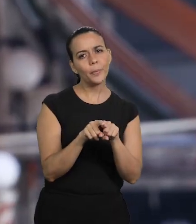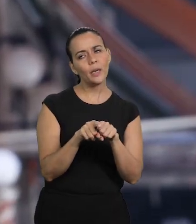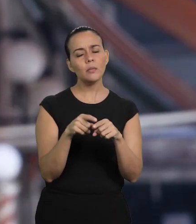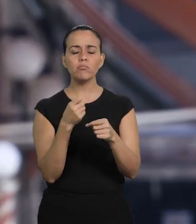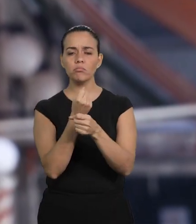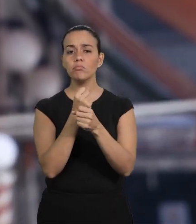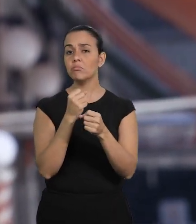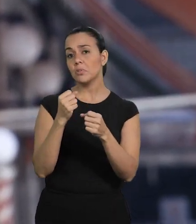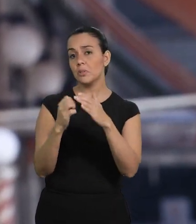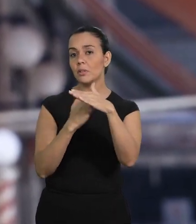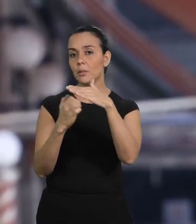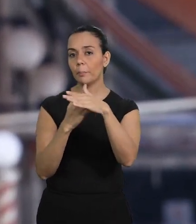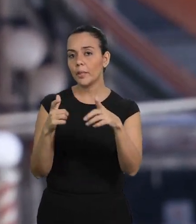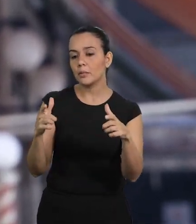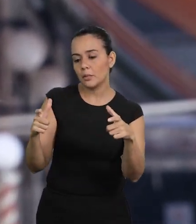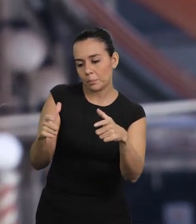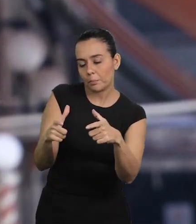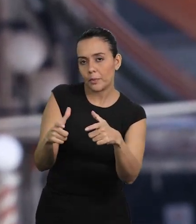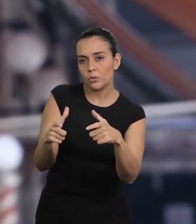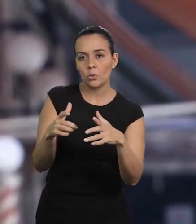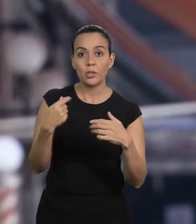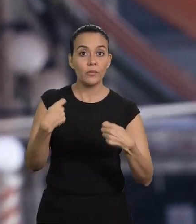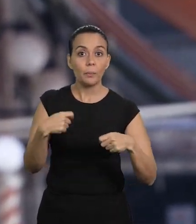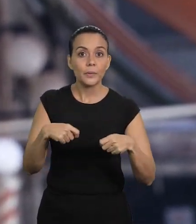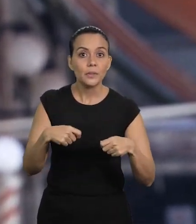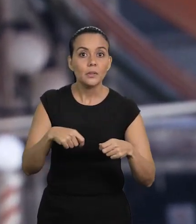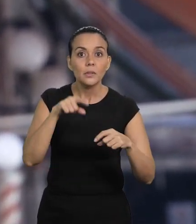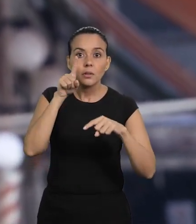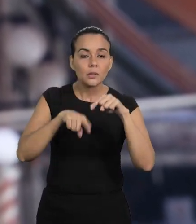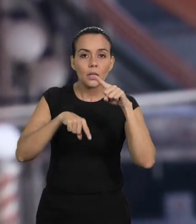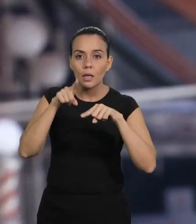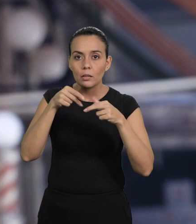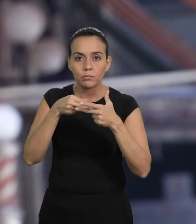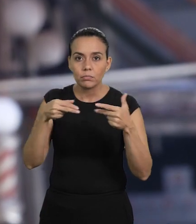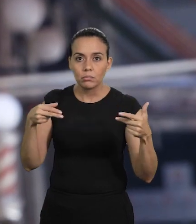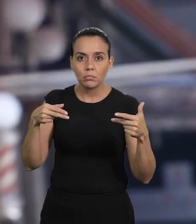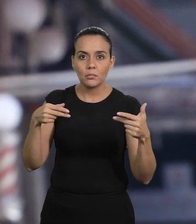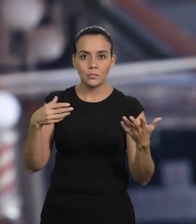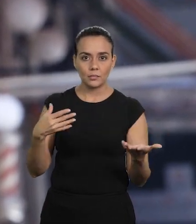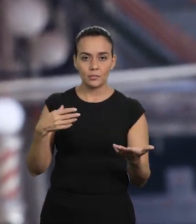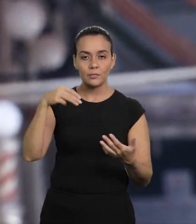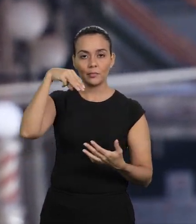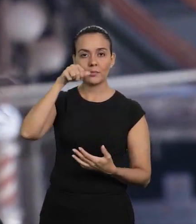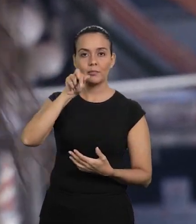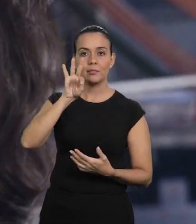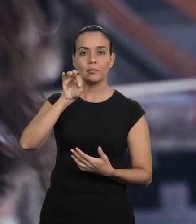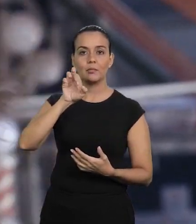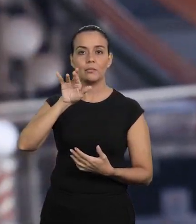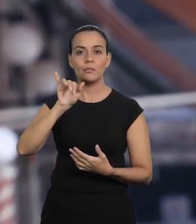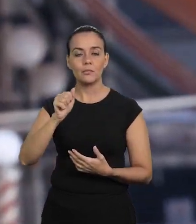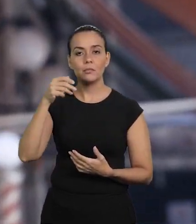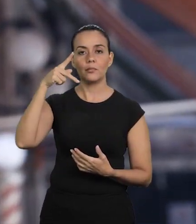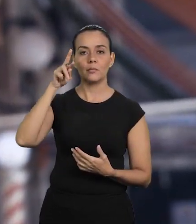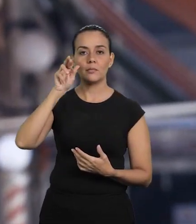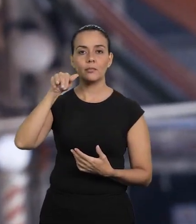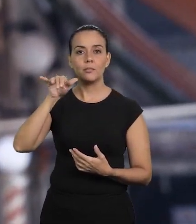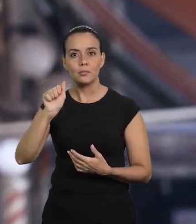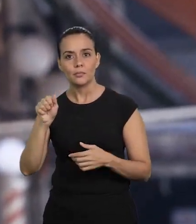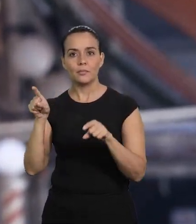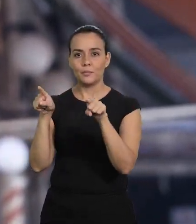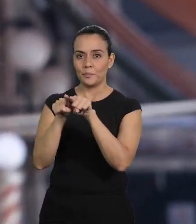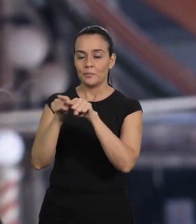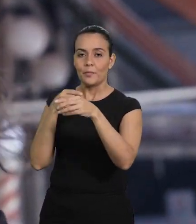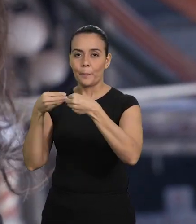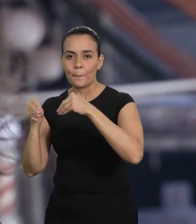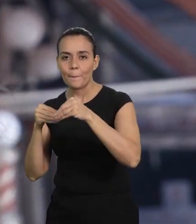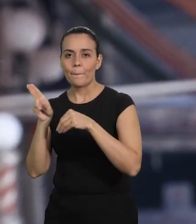todas elas vão usar insumos de alguma maneira, mesmo que seja serviços. A gente vai usar energia, a gente vai usar plástico, a gente vai usar madeira,